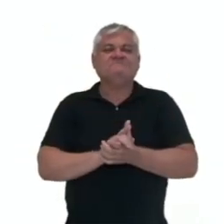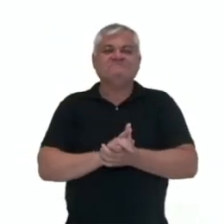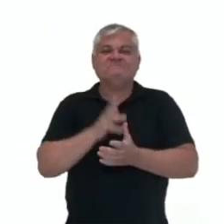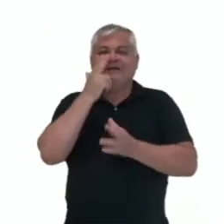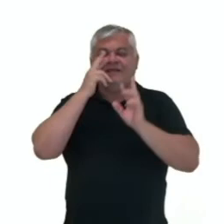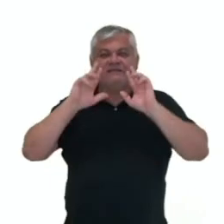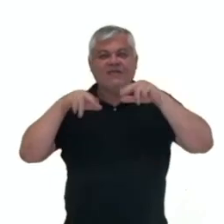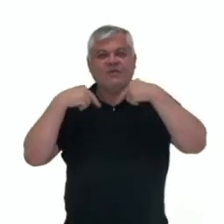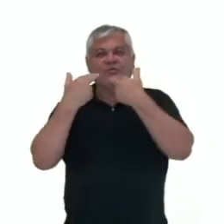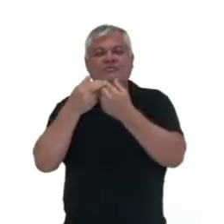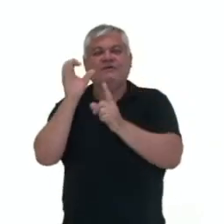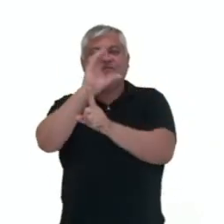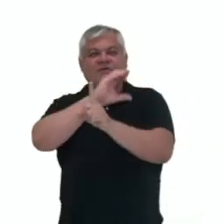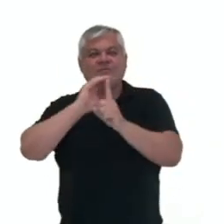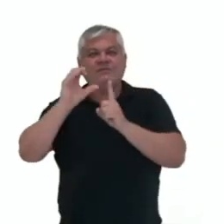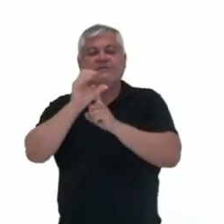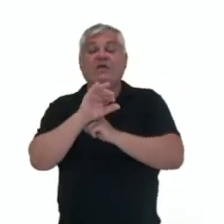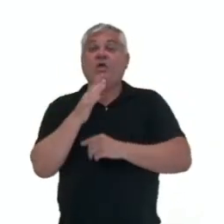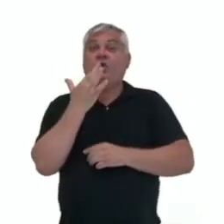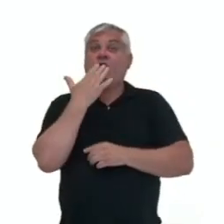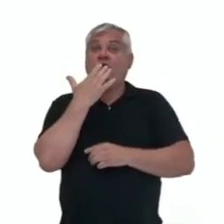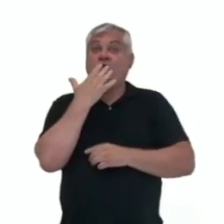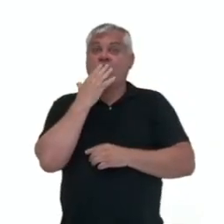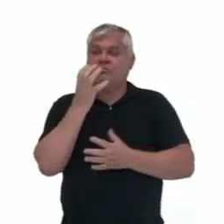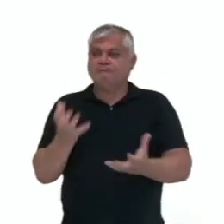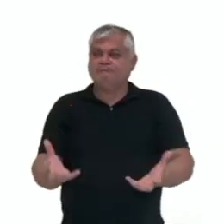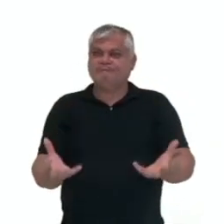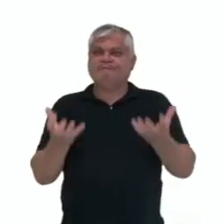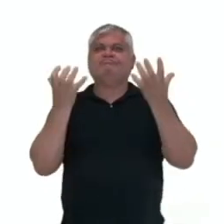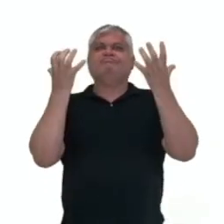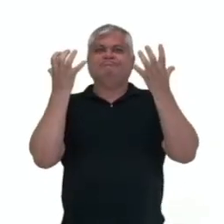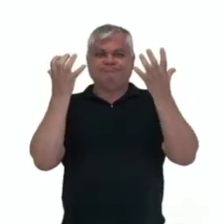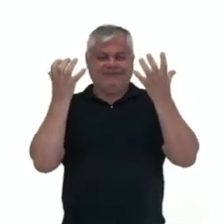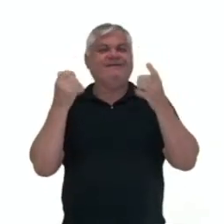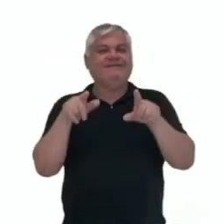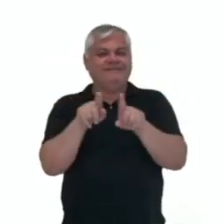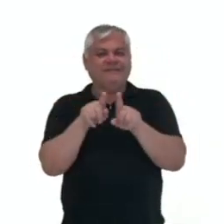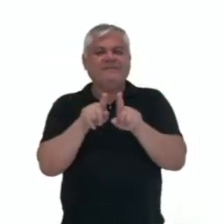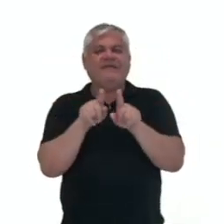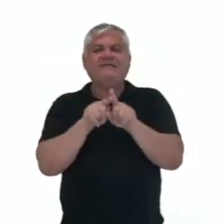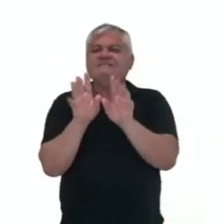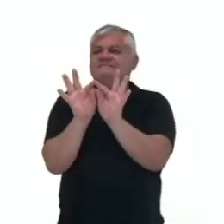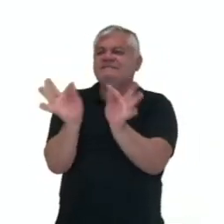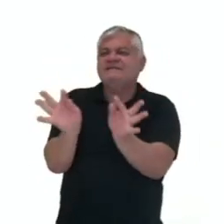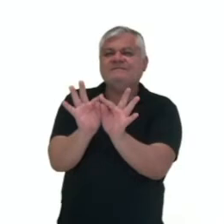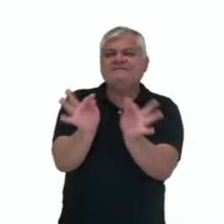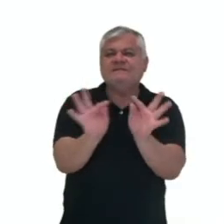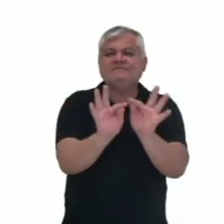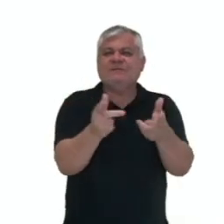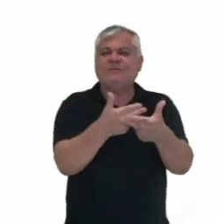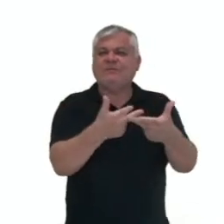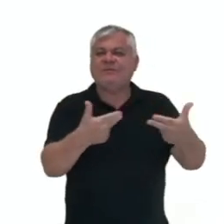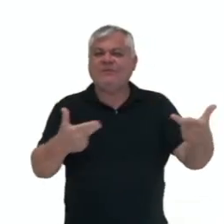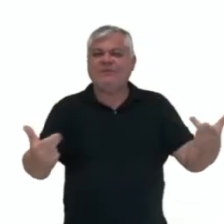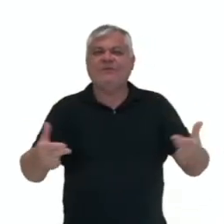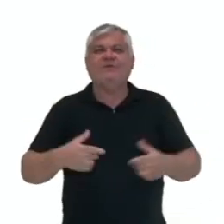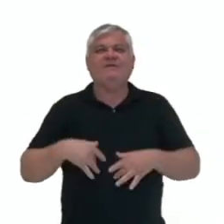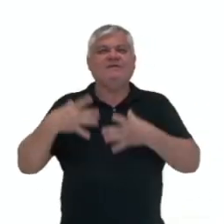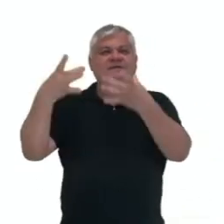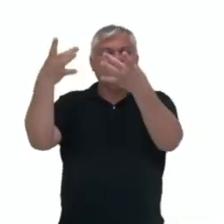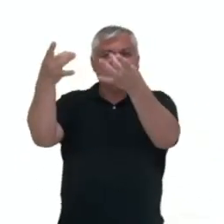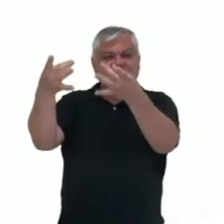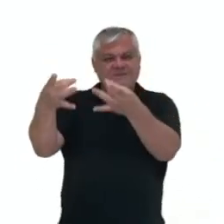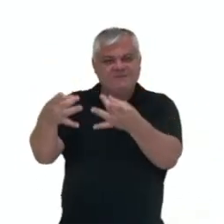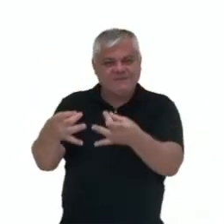da comunidade. As cores são brilhantes e fora dos padrões, a simplificação dos elementos decorativos, o gosto pela descrição minuciosa,